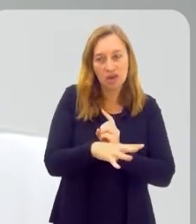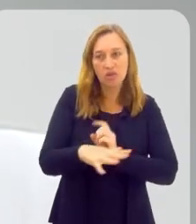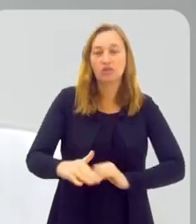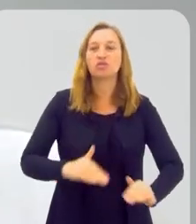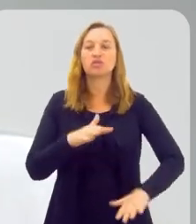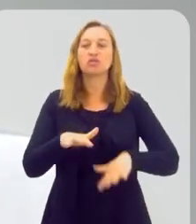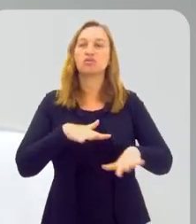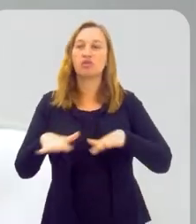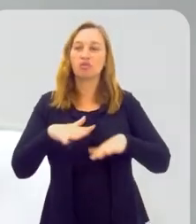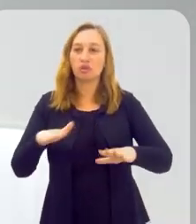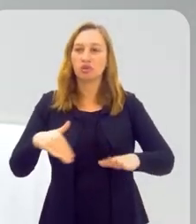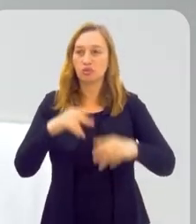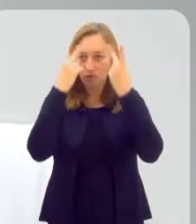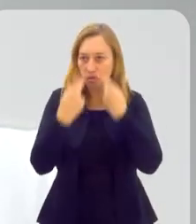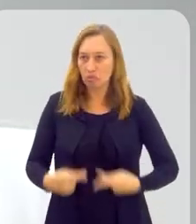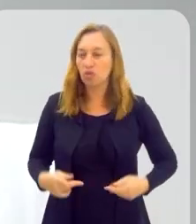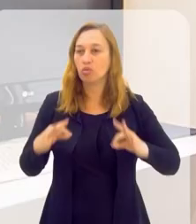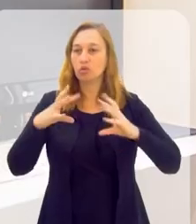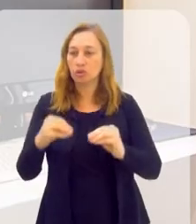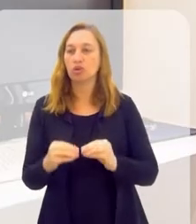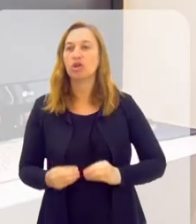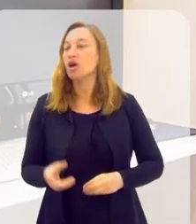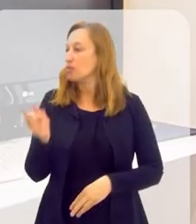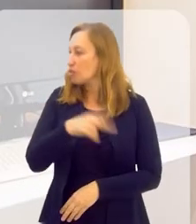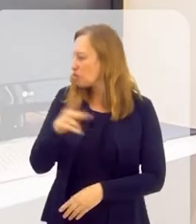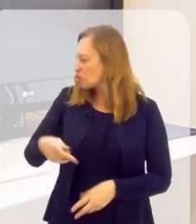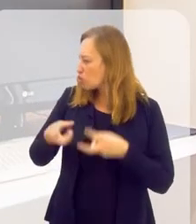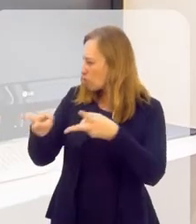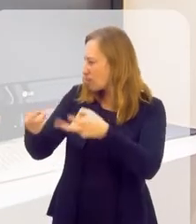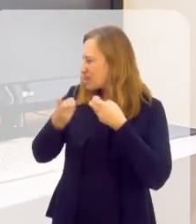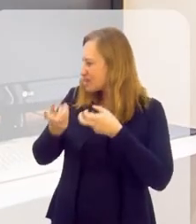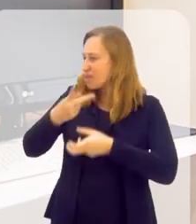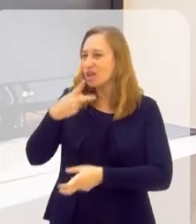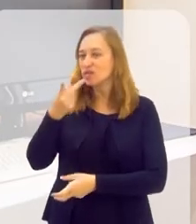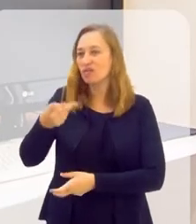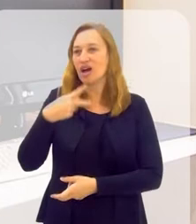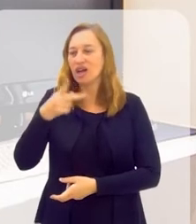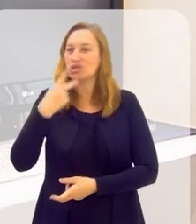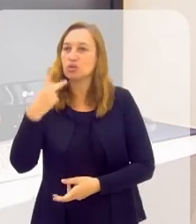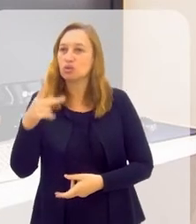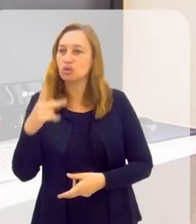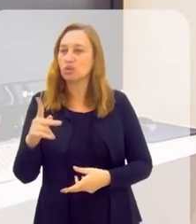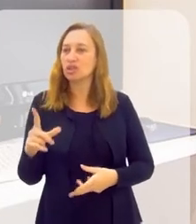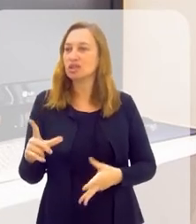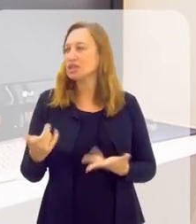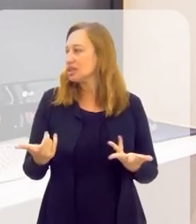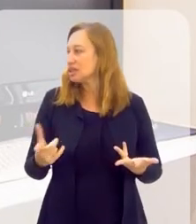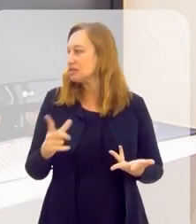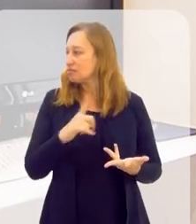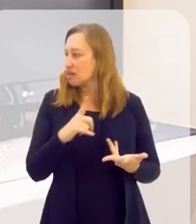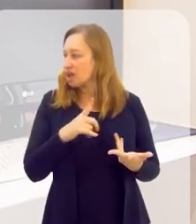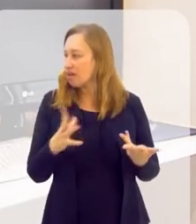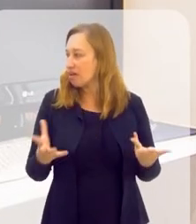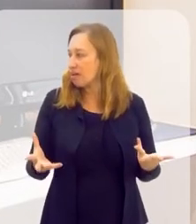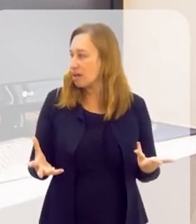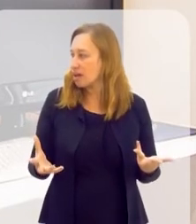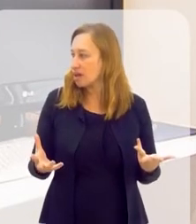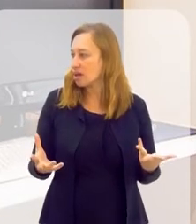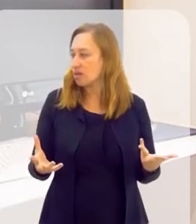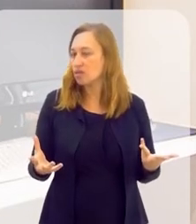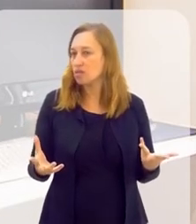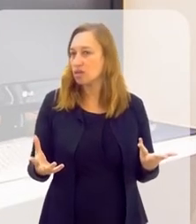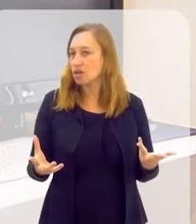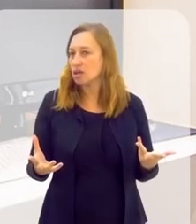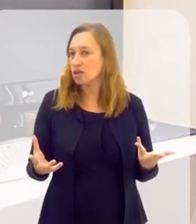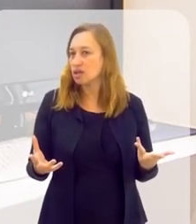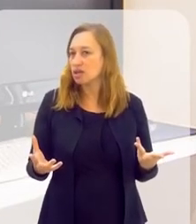e de desenvolvimento do ser humano como um todo. Professor, eu percebo pela sua fala que tem muito a ver, então,